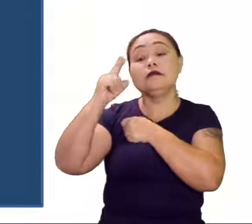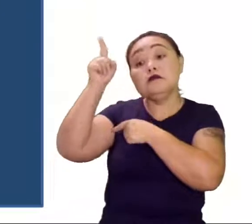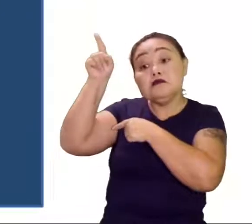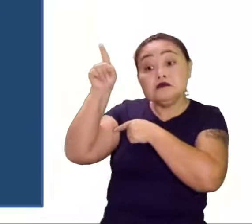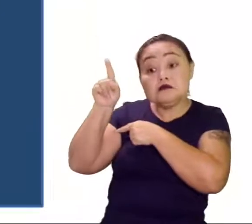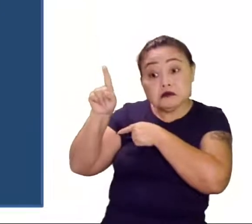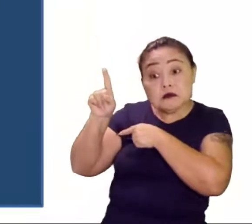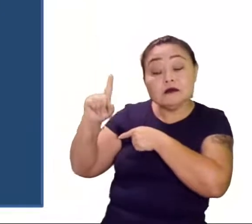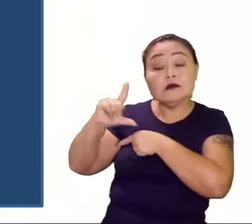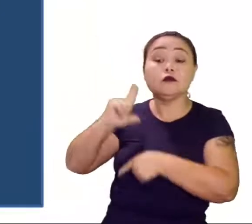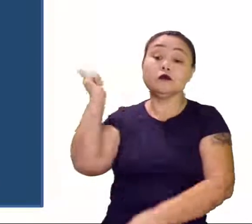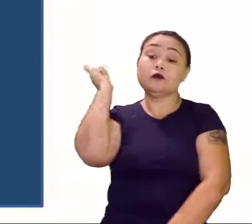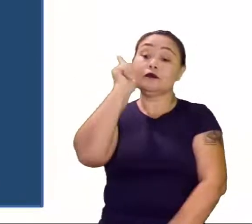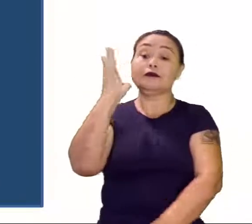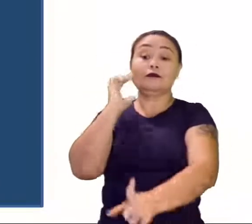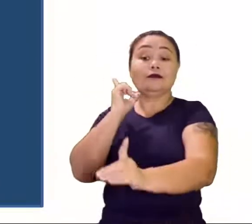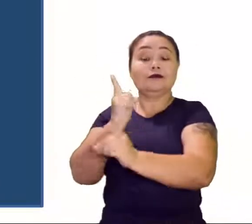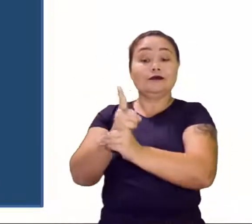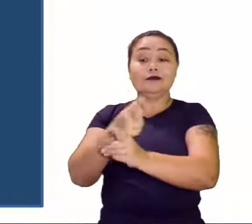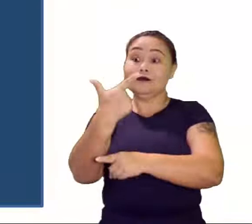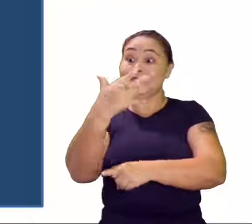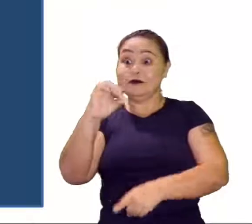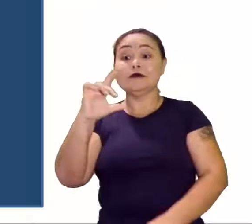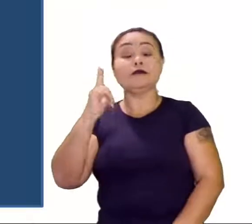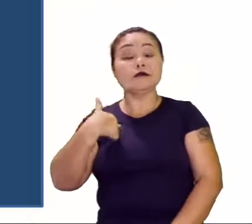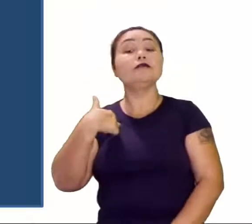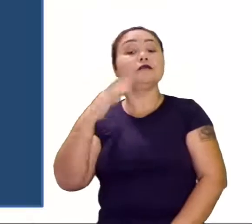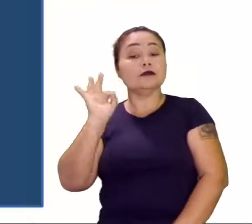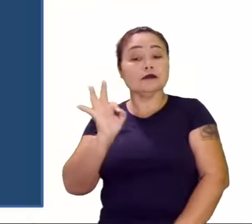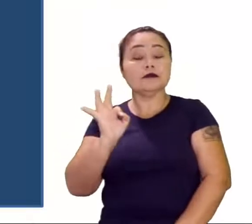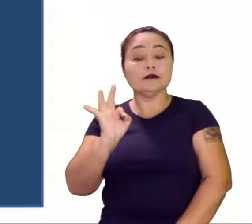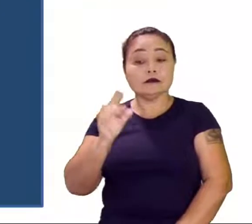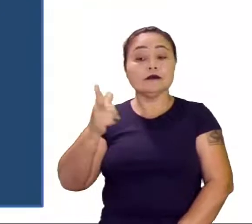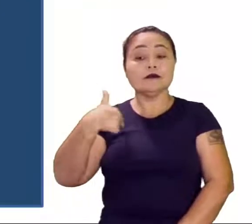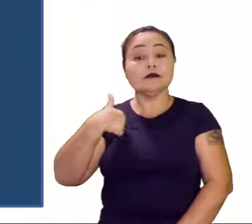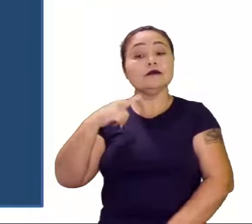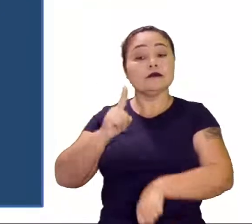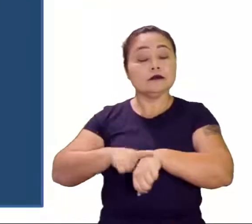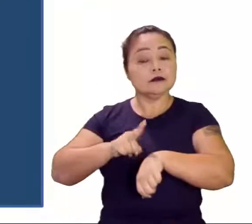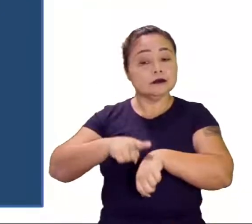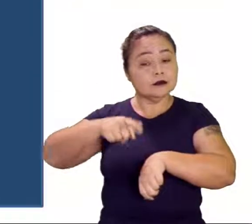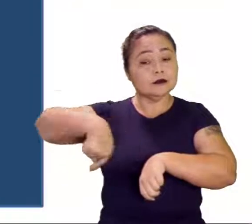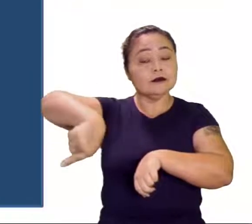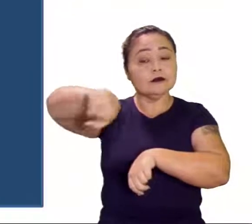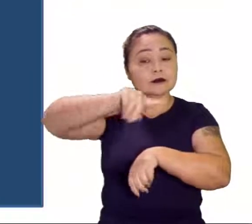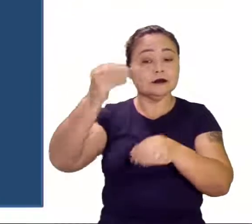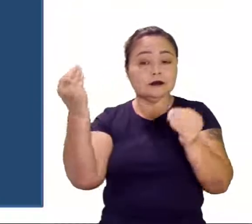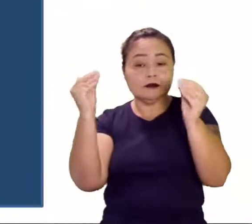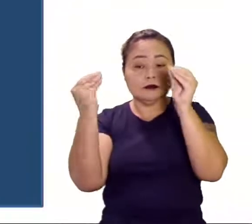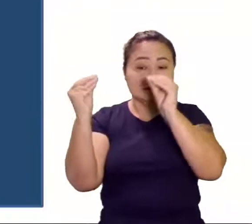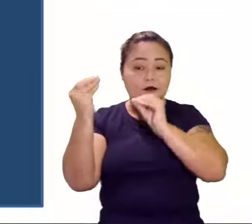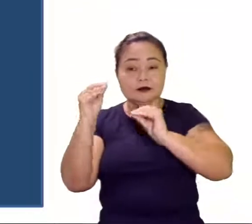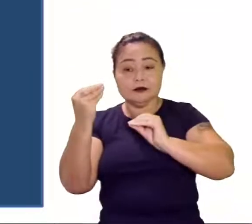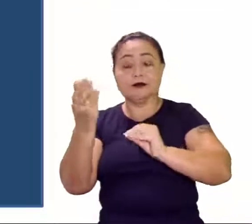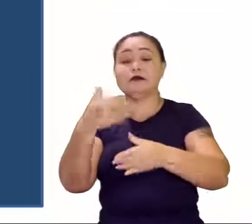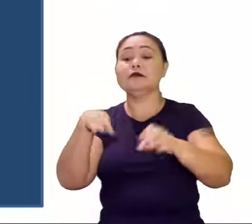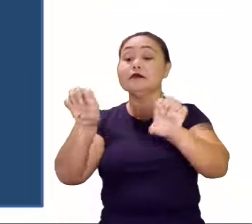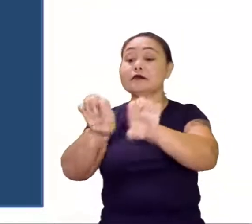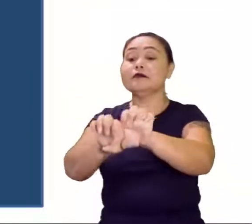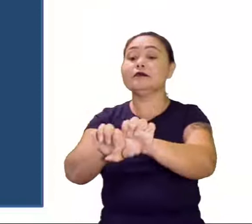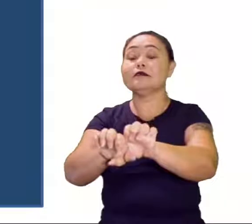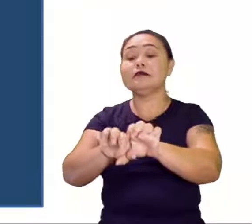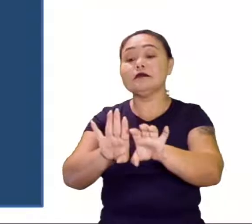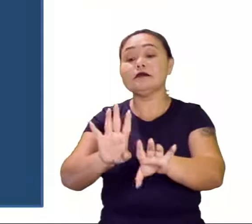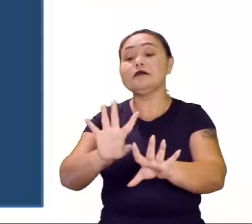nos dados, eu consigo descobrir o meu 20º termo, com certeza. Então, a gente vai dar um tempinho maior para vocês colocarem aí na equação